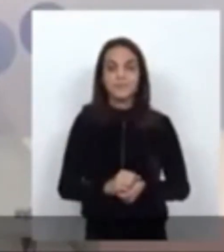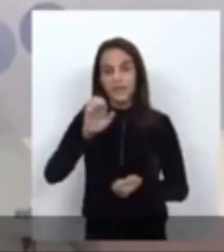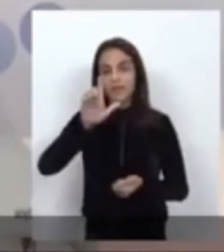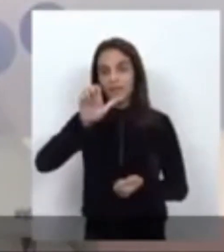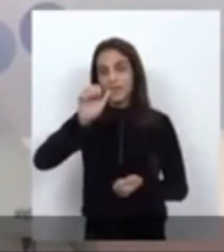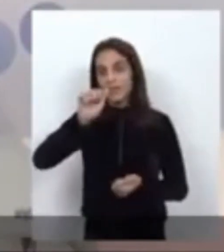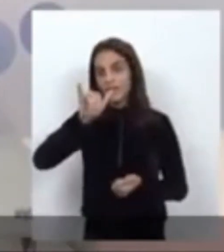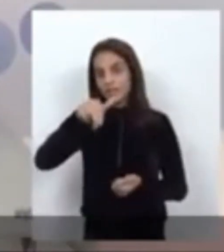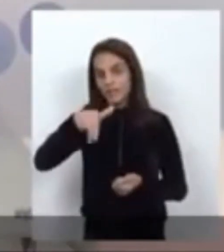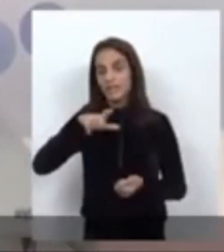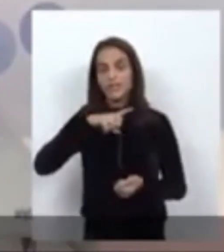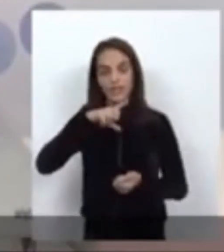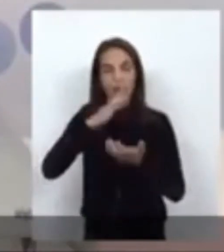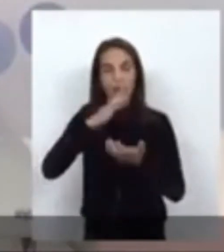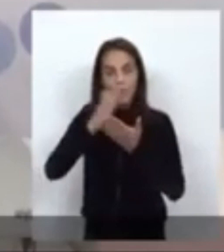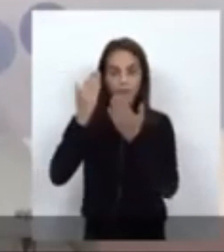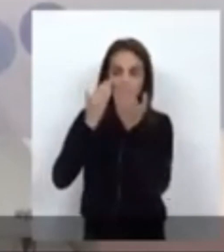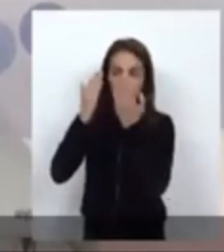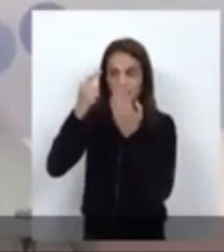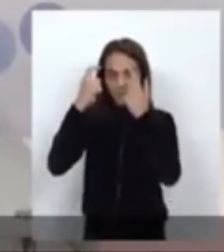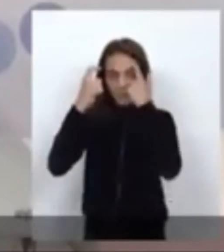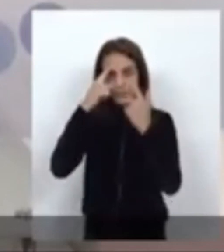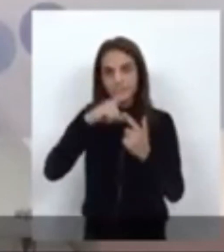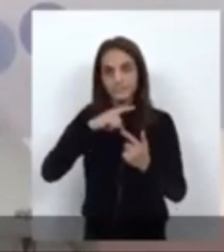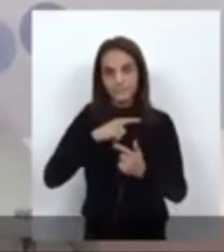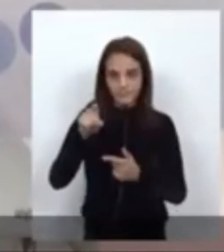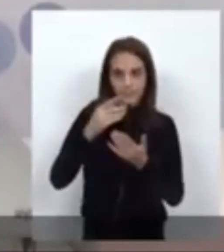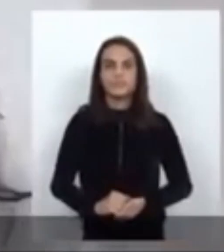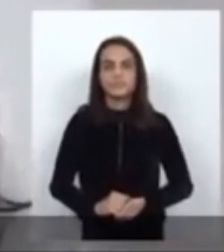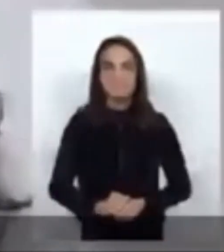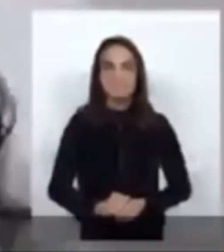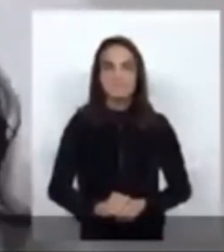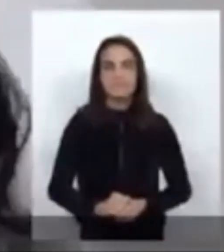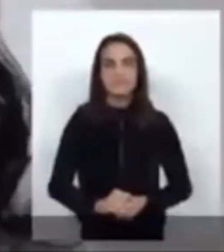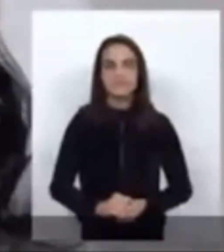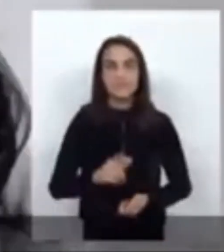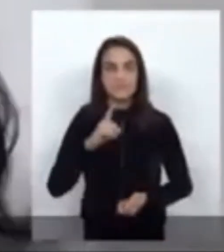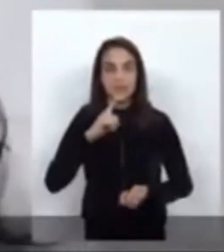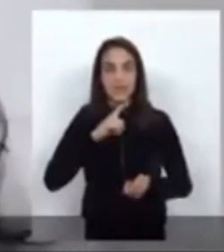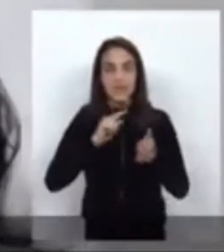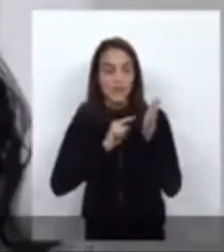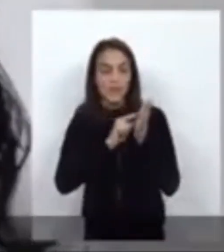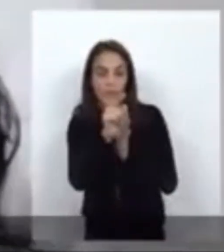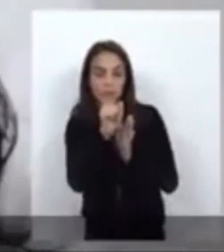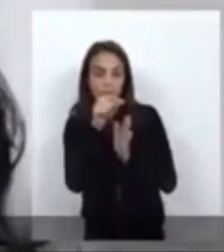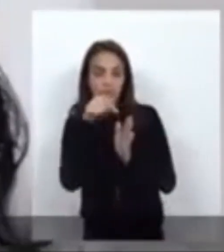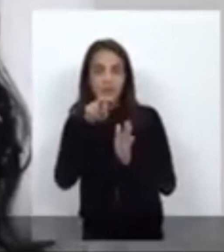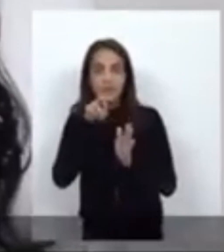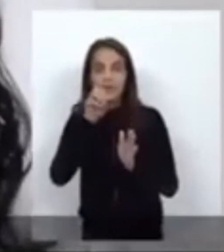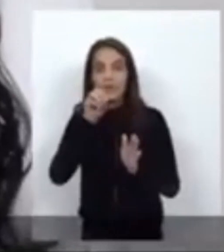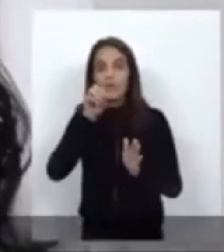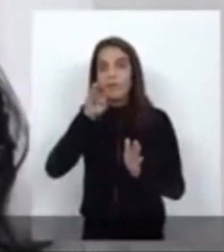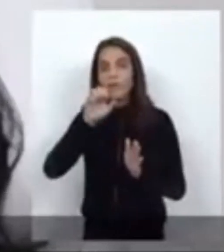chegando aqui algumas dúvidas. Você já quer começar a responder? Tem uma pergunta aqui, Roberta. O comitê